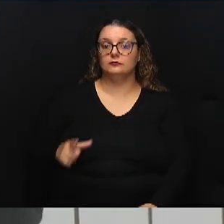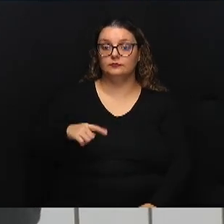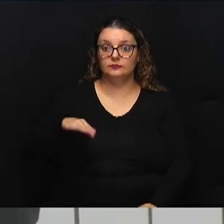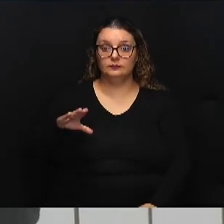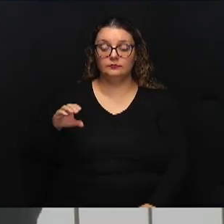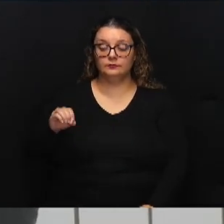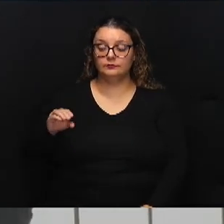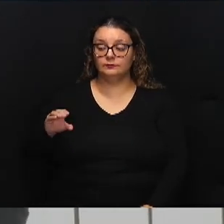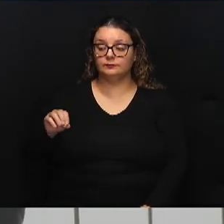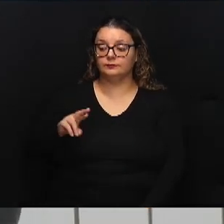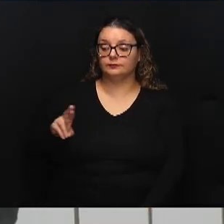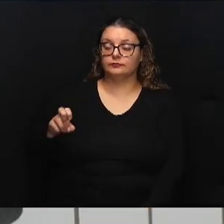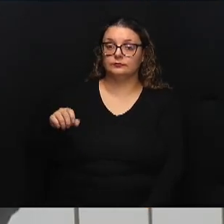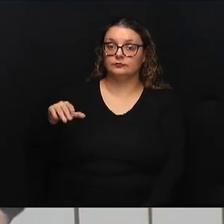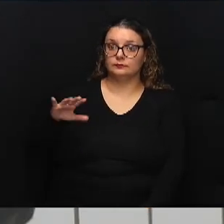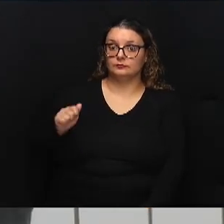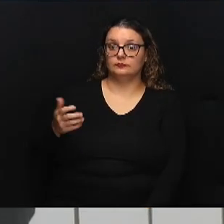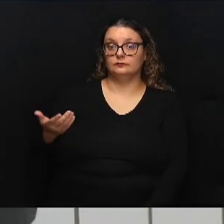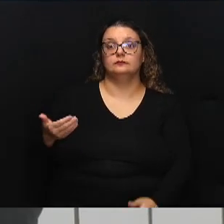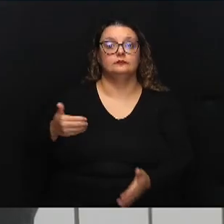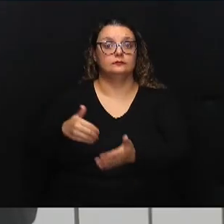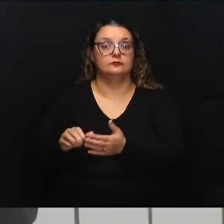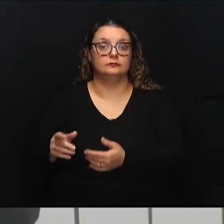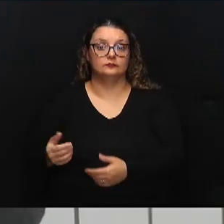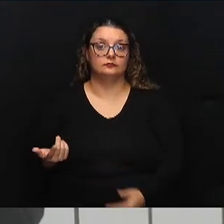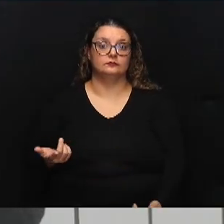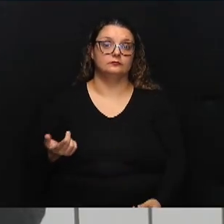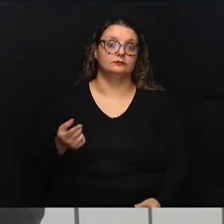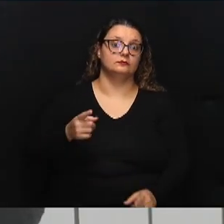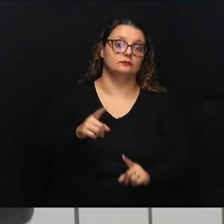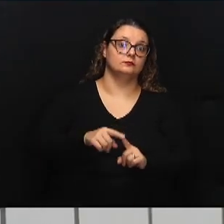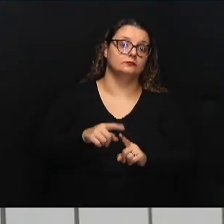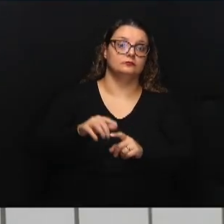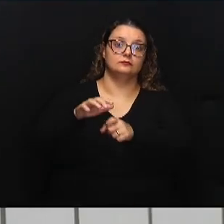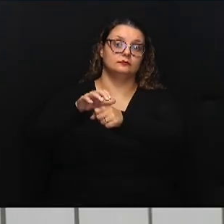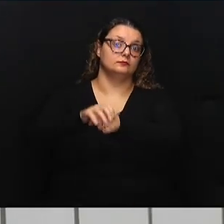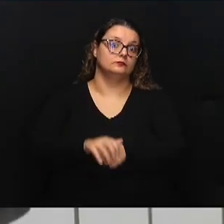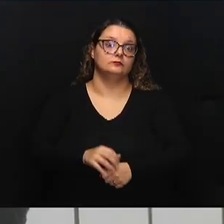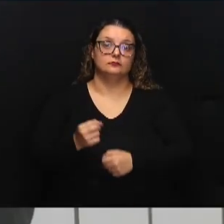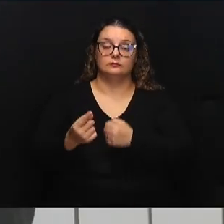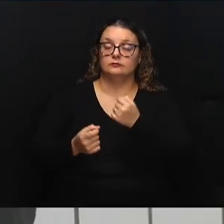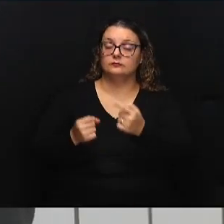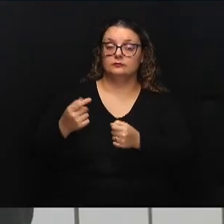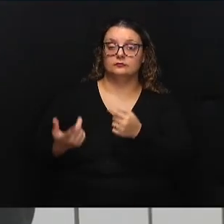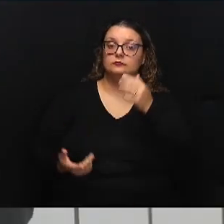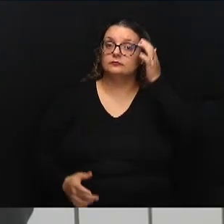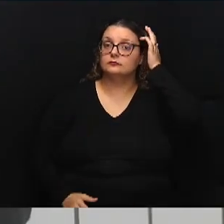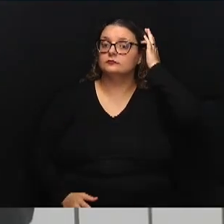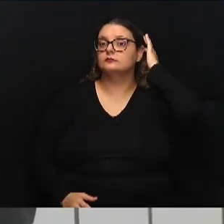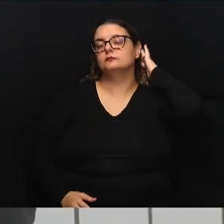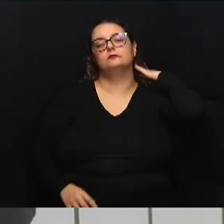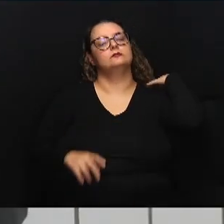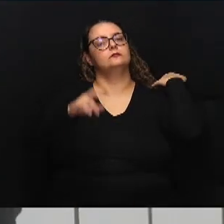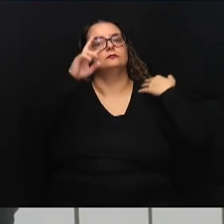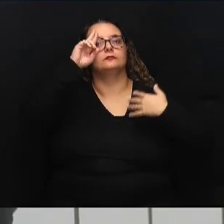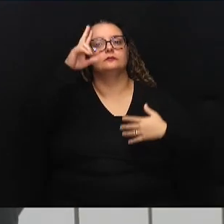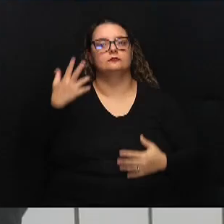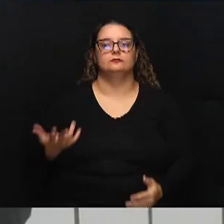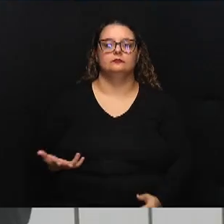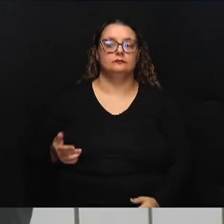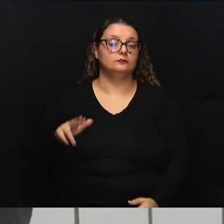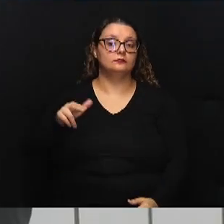ocorrência de demissão em função de algum tipo de pressão por determinado chefe.